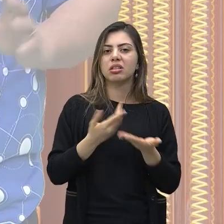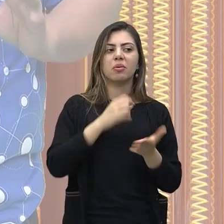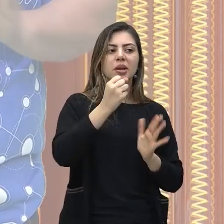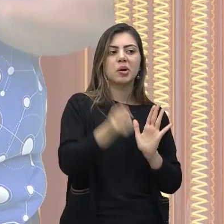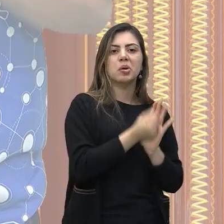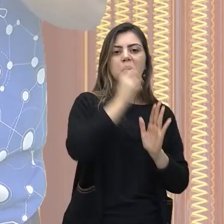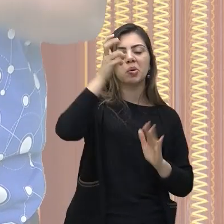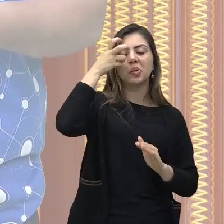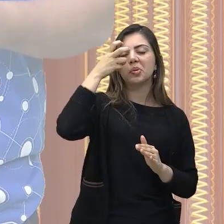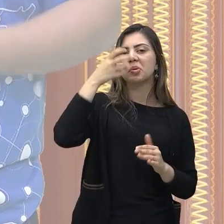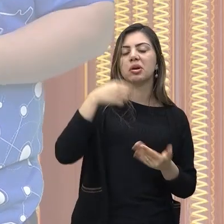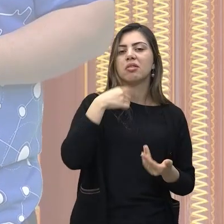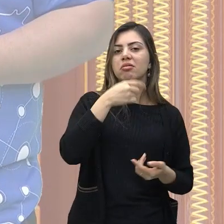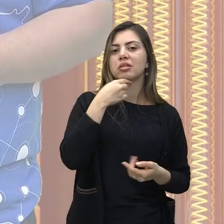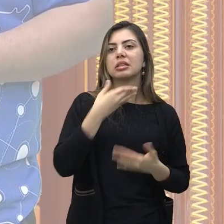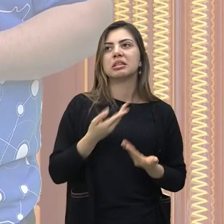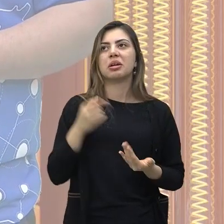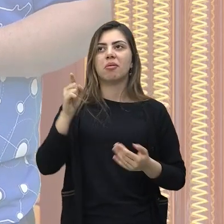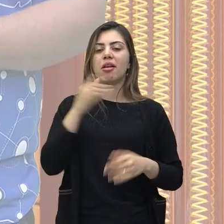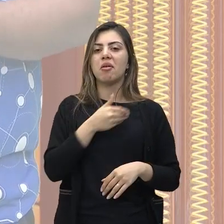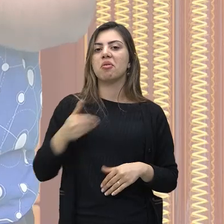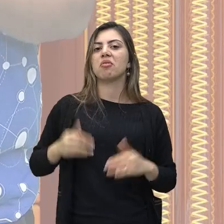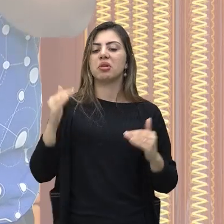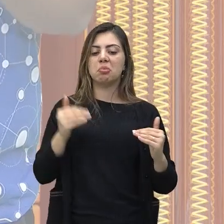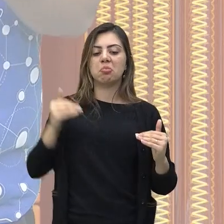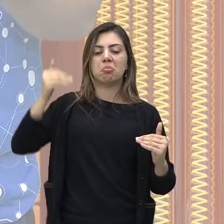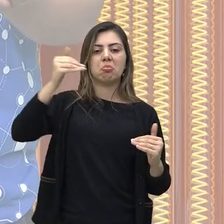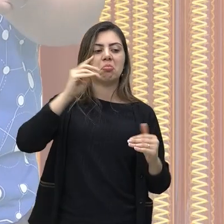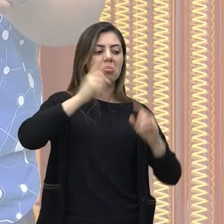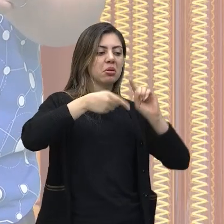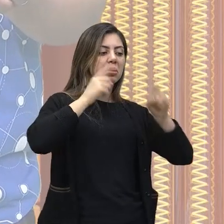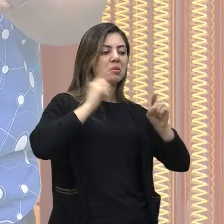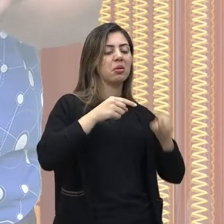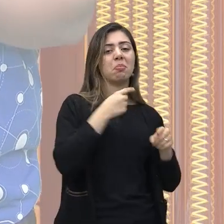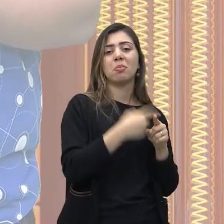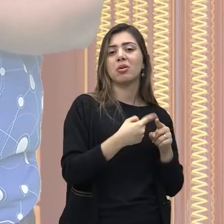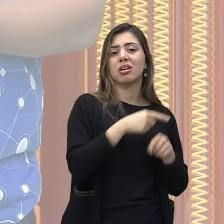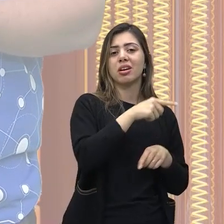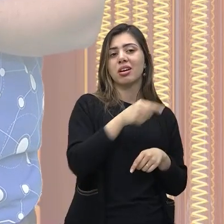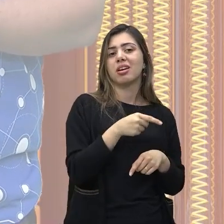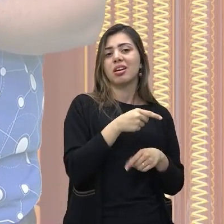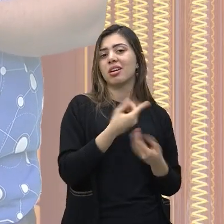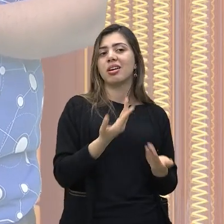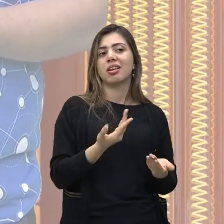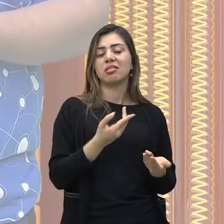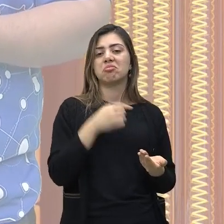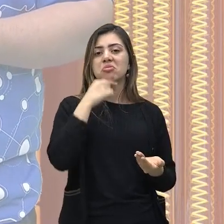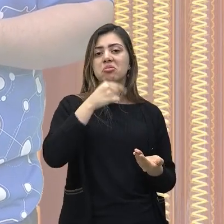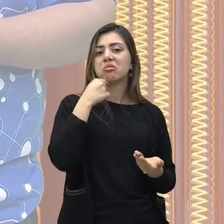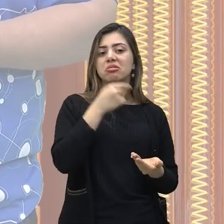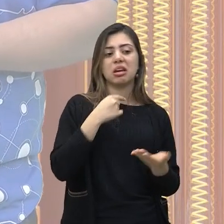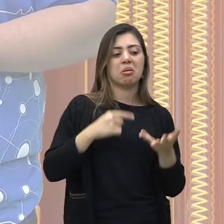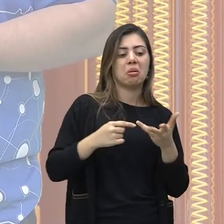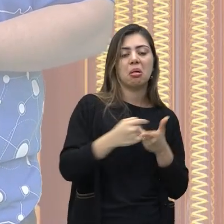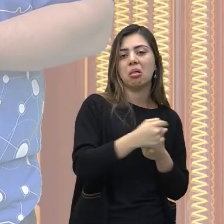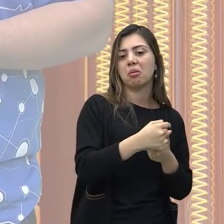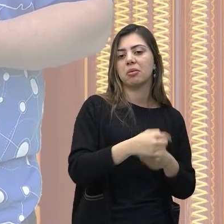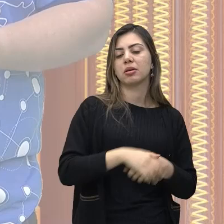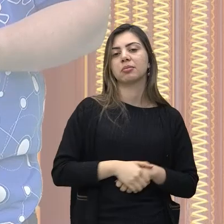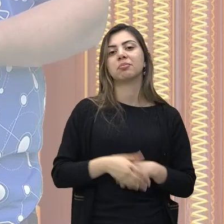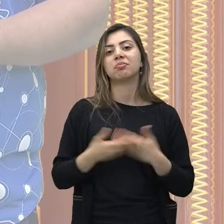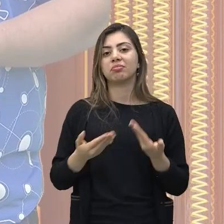cultural e vai ser aquilo que o Estado impõe sobre ele. Por quê? Porque ele é um incapaz. Por muito tempo, o indígena foi visto